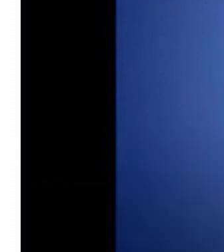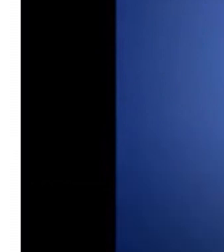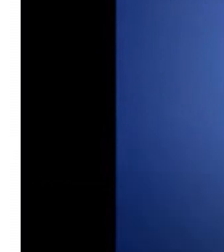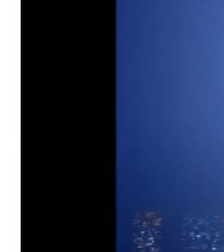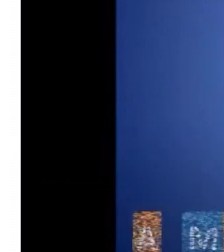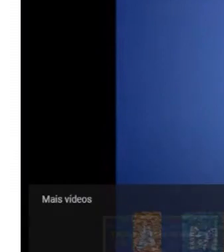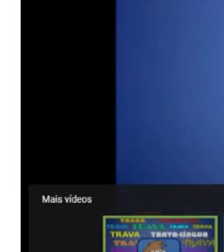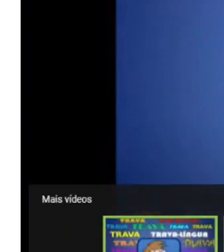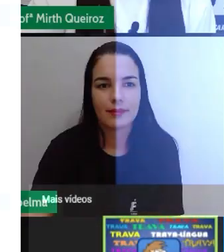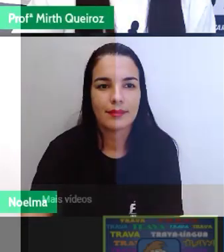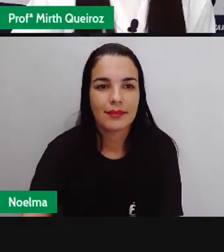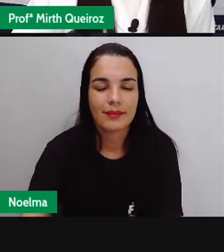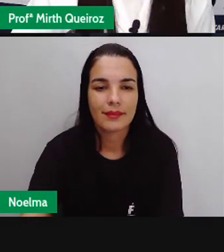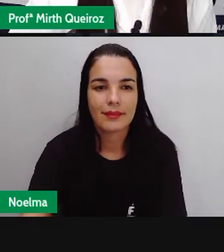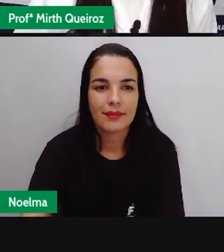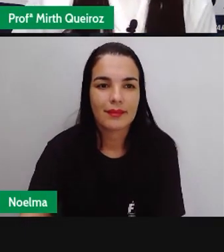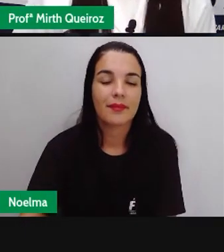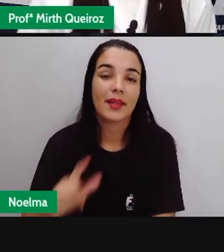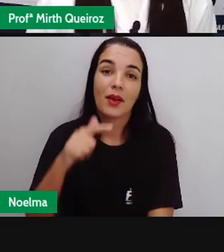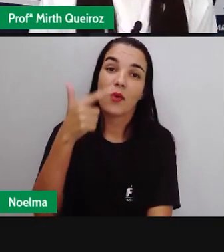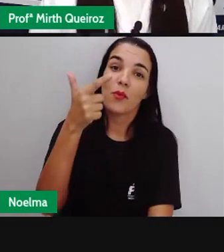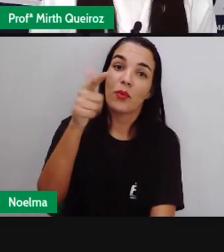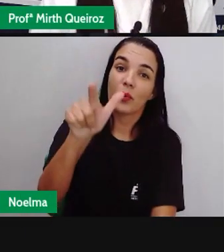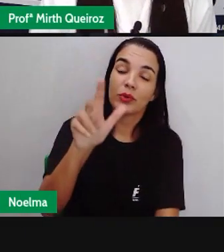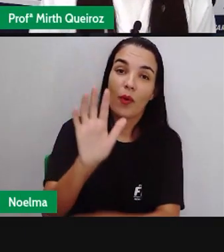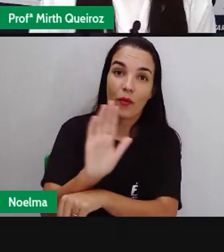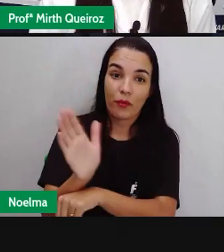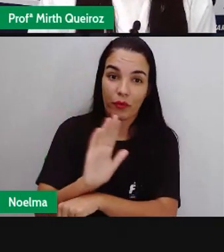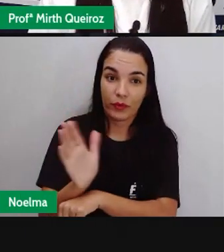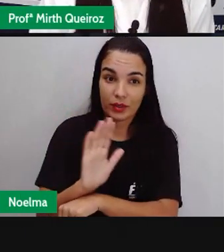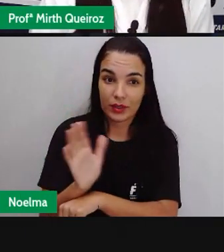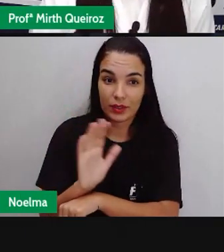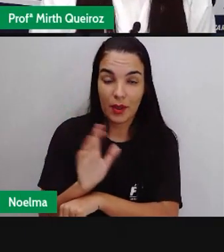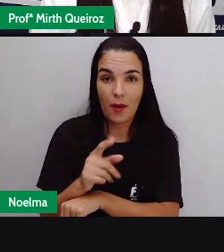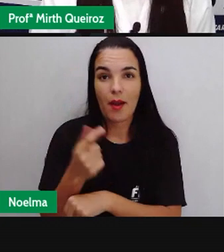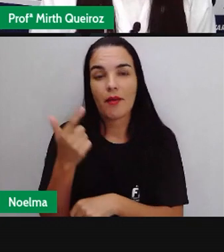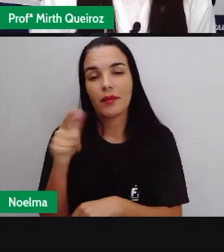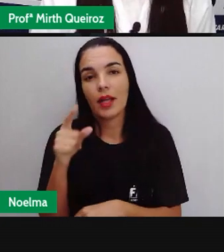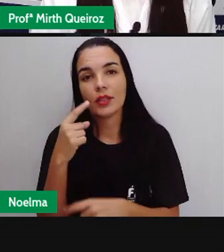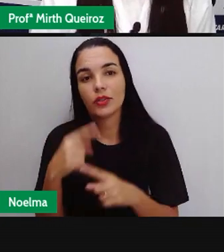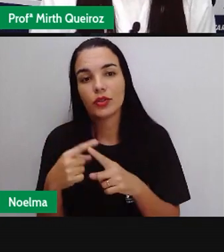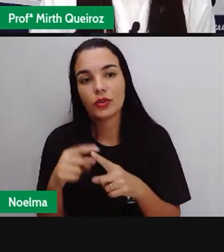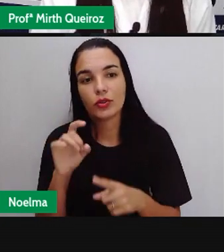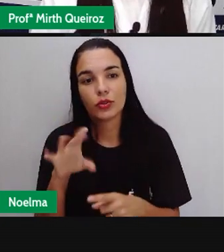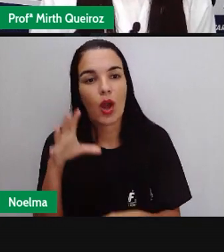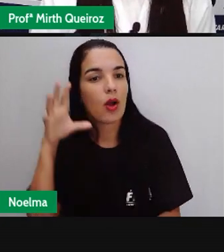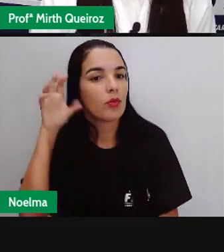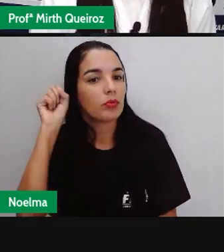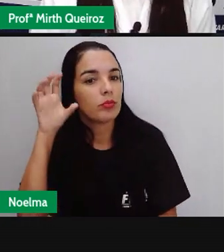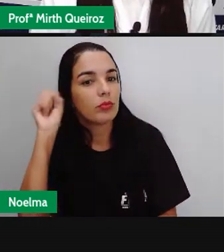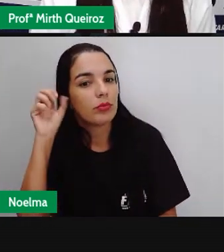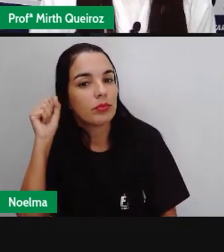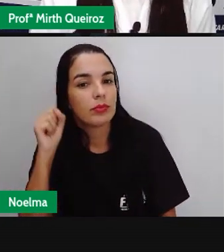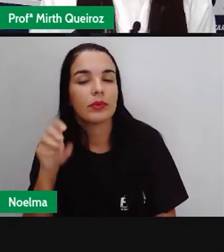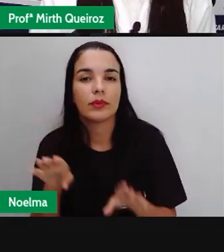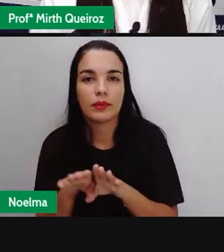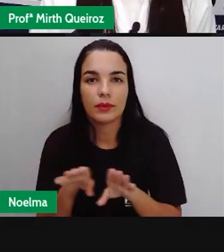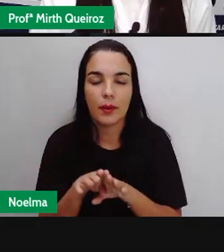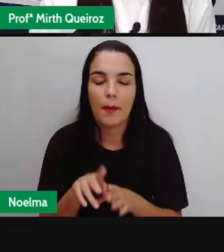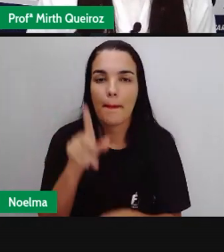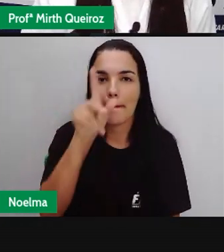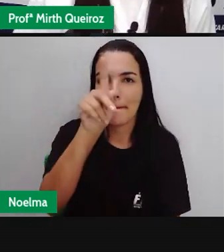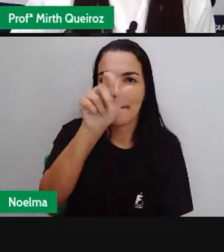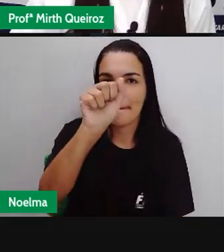do vídeo. O outro vídeo que vocês vão ver agora também é um vídeo sobre